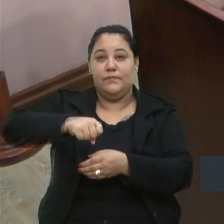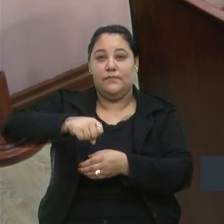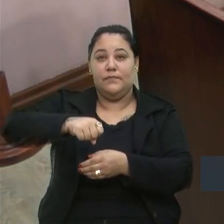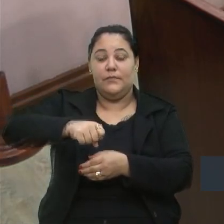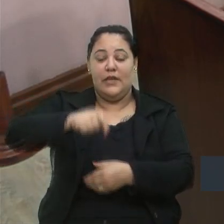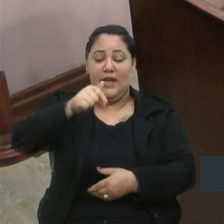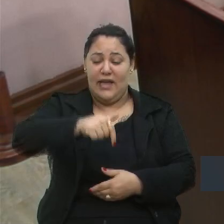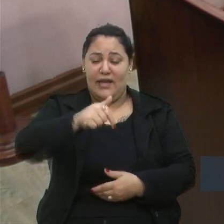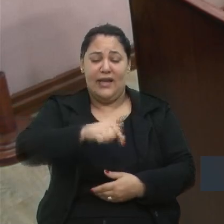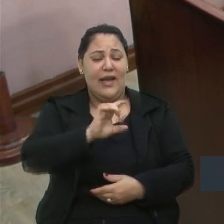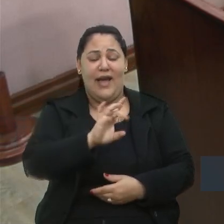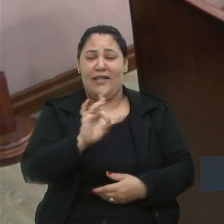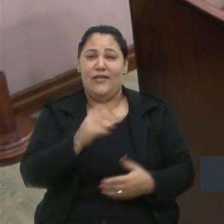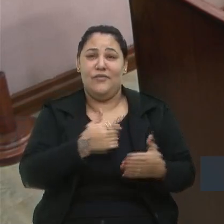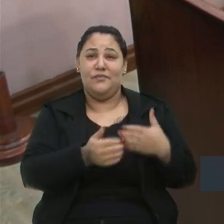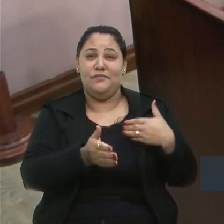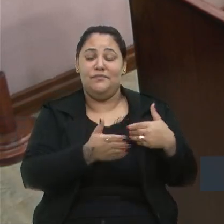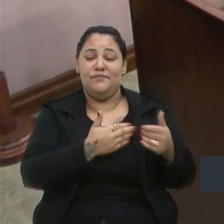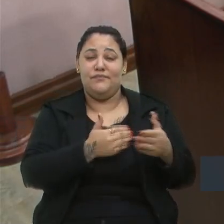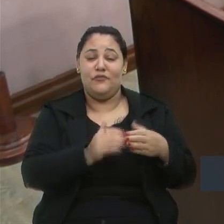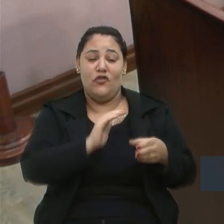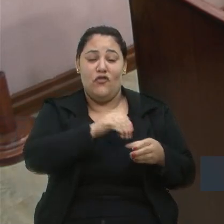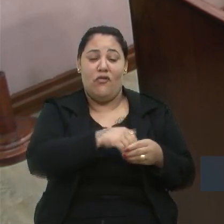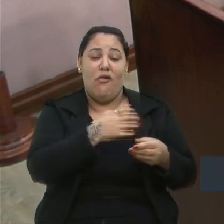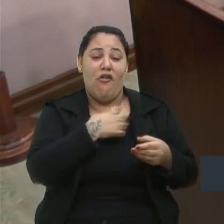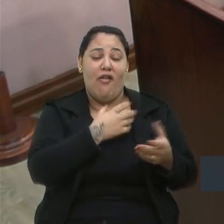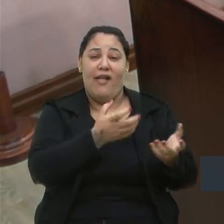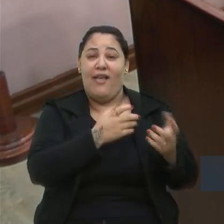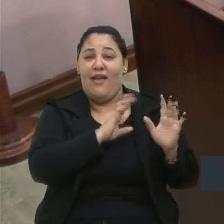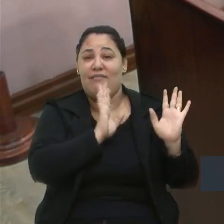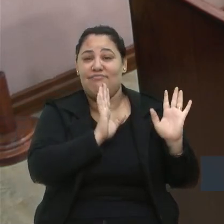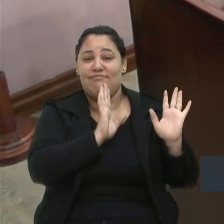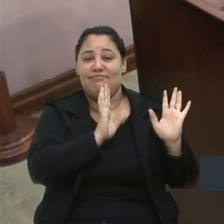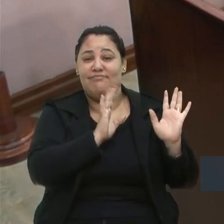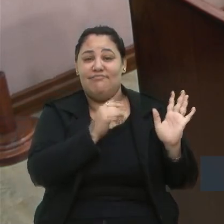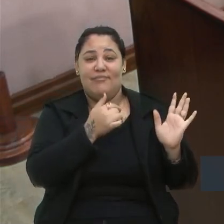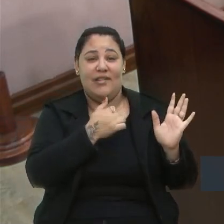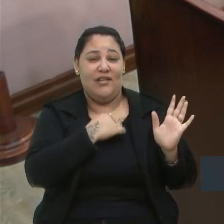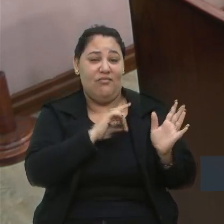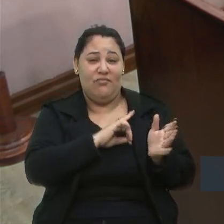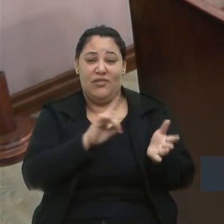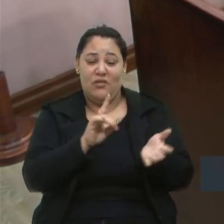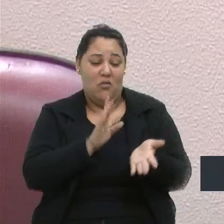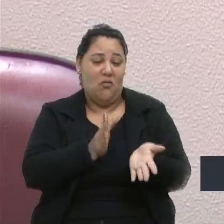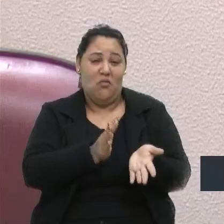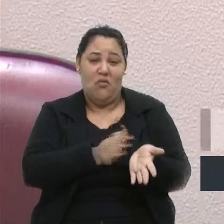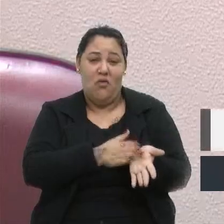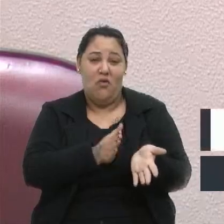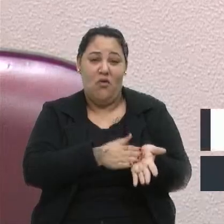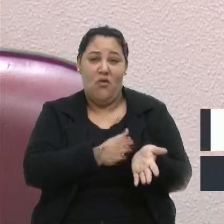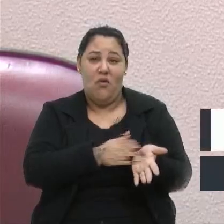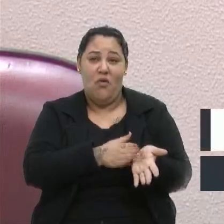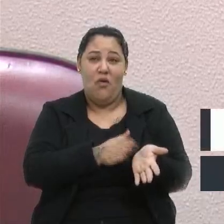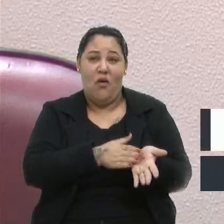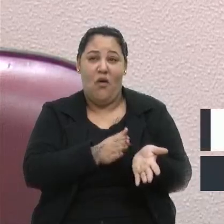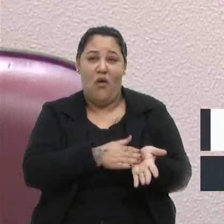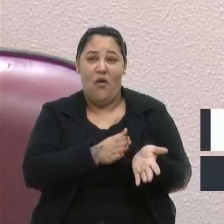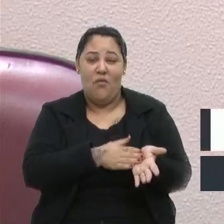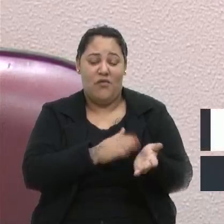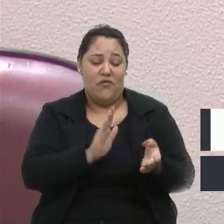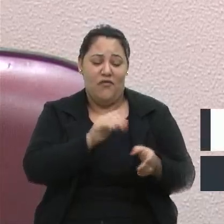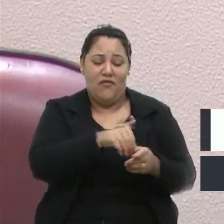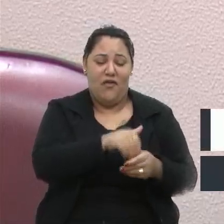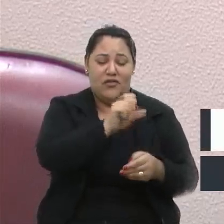que quer, vota como quer. Eu não cobro nenhum vereador aqui que vote por sim, vote pelo não. Acho que